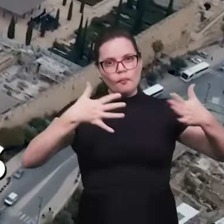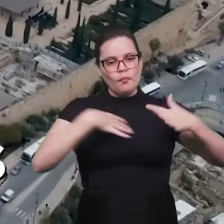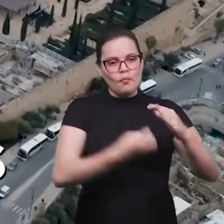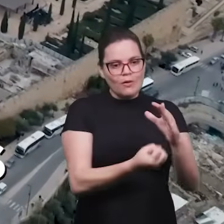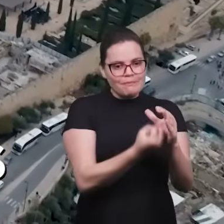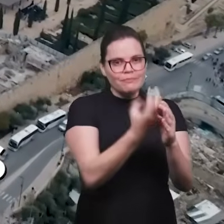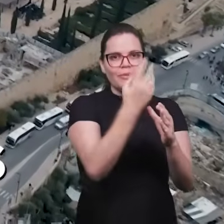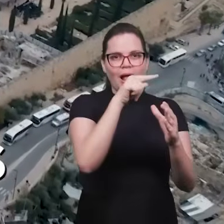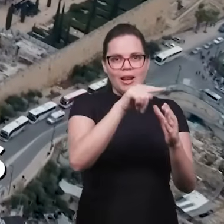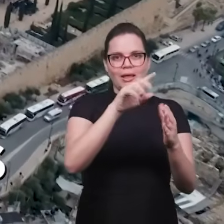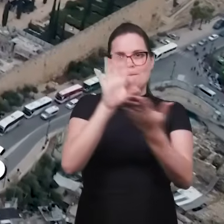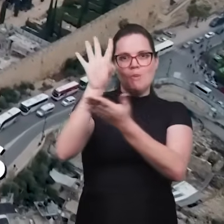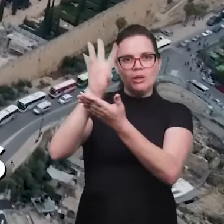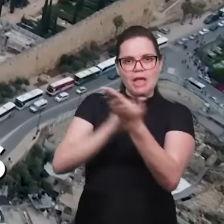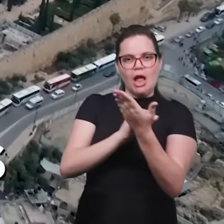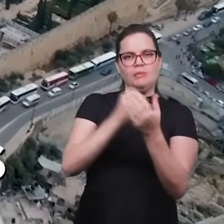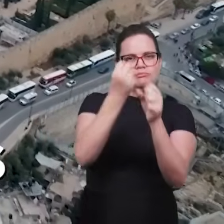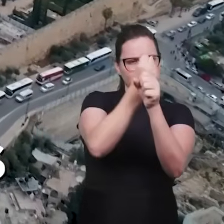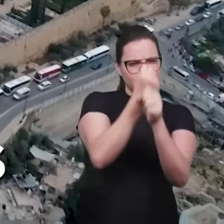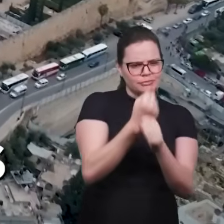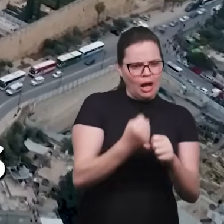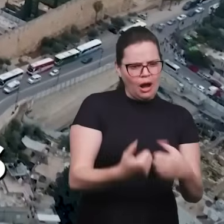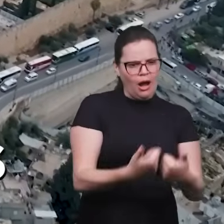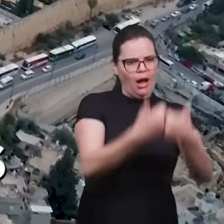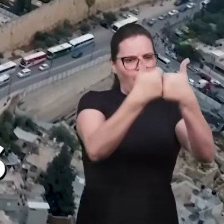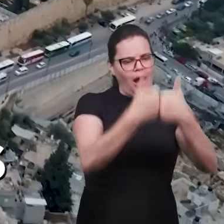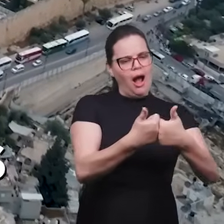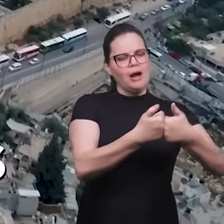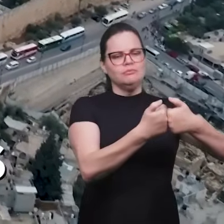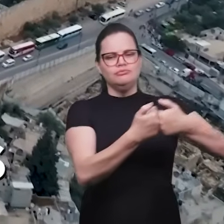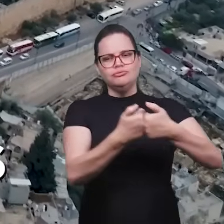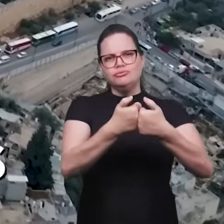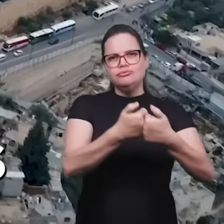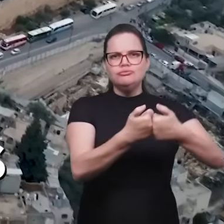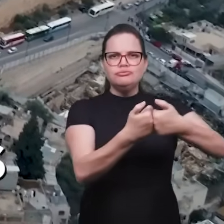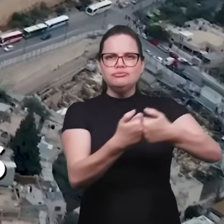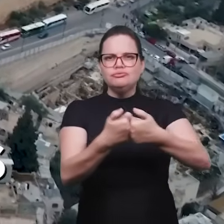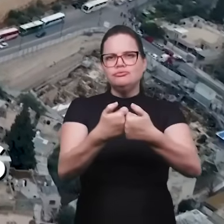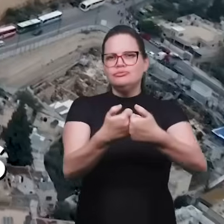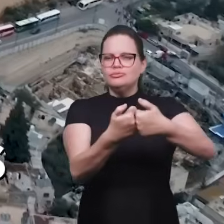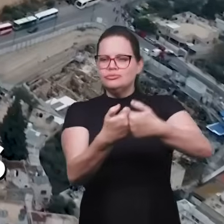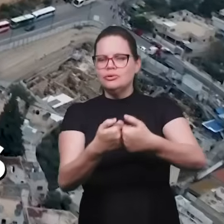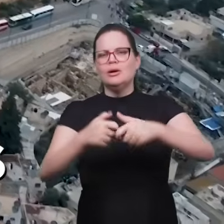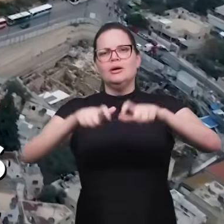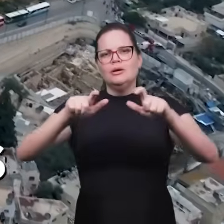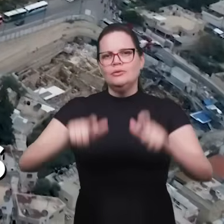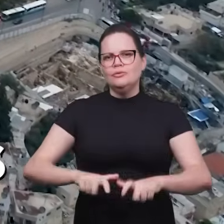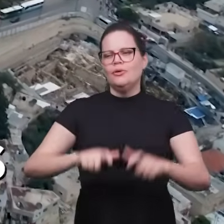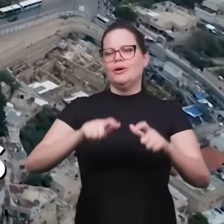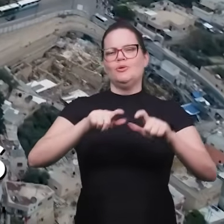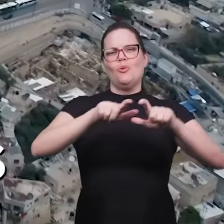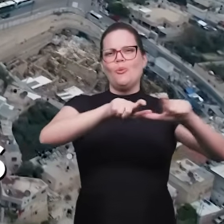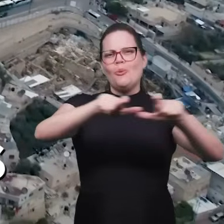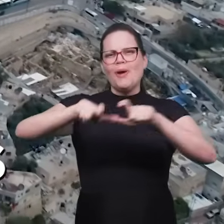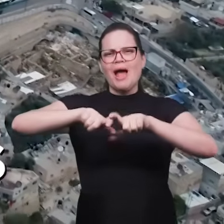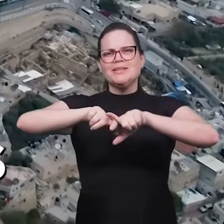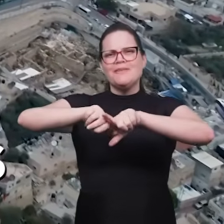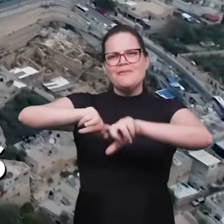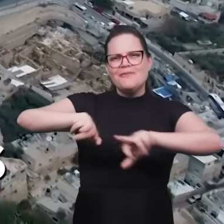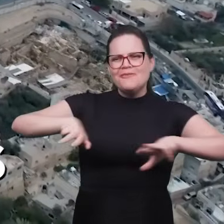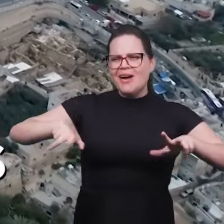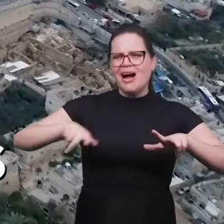foi estudado aqui em outros episódios, ela teve uma jornada em Gibeão, em Nob, em